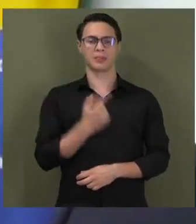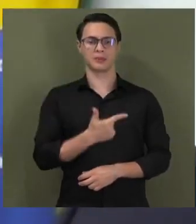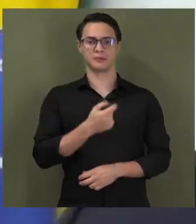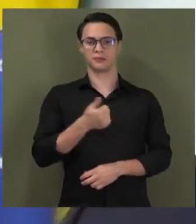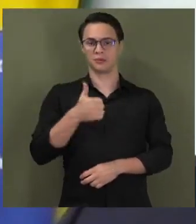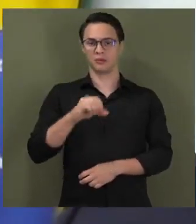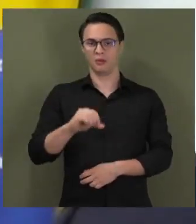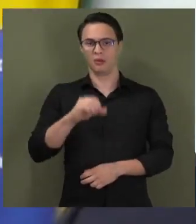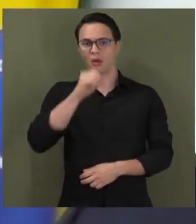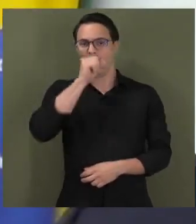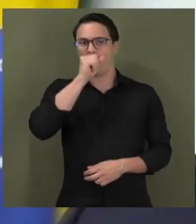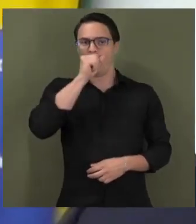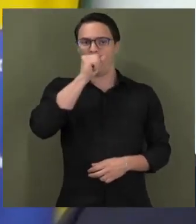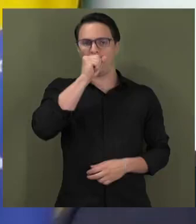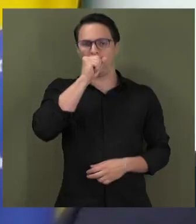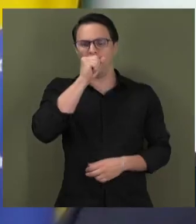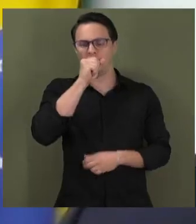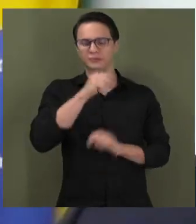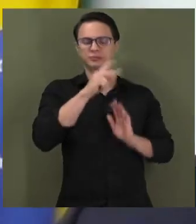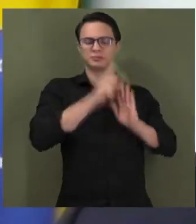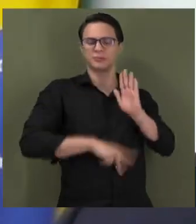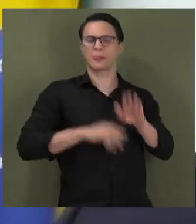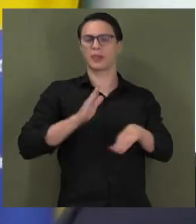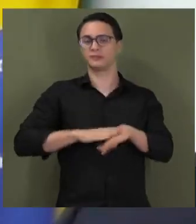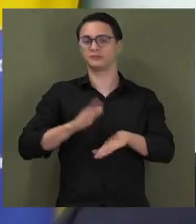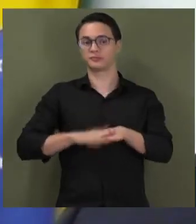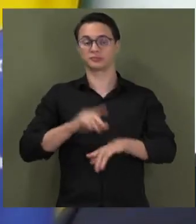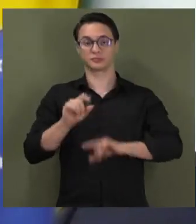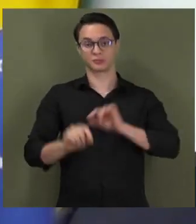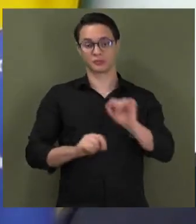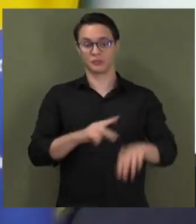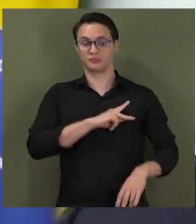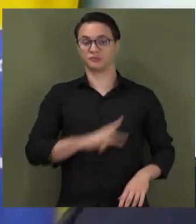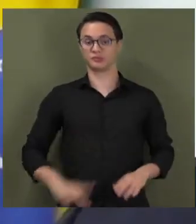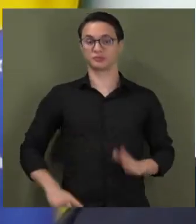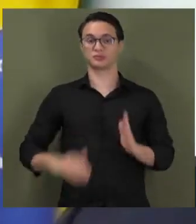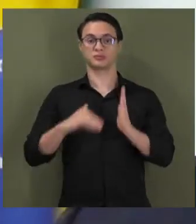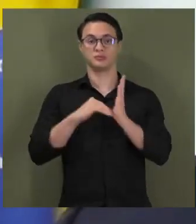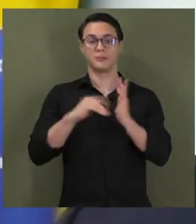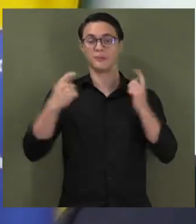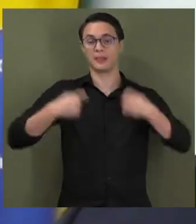que faz esse projeto? Nele está previsto que o presidente do Senado terá que